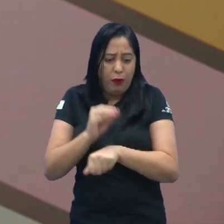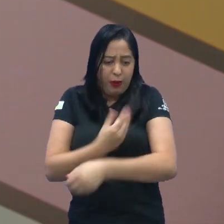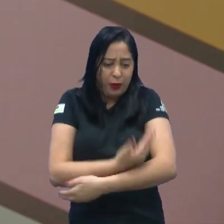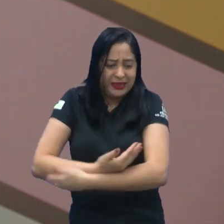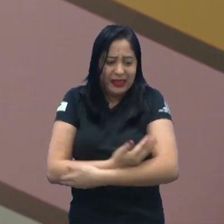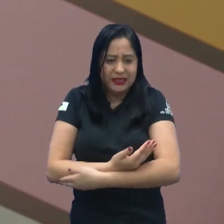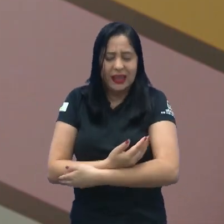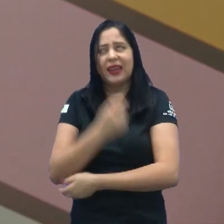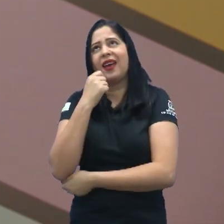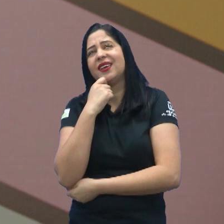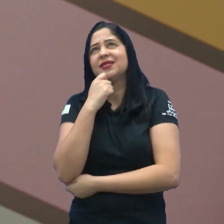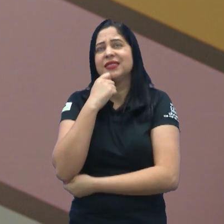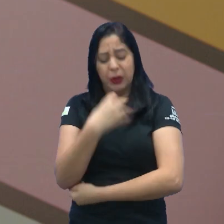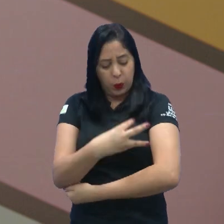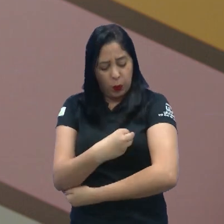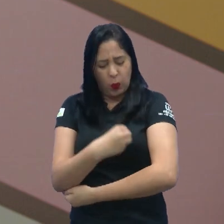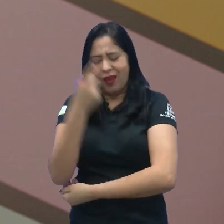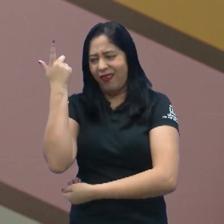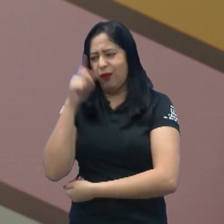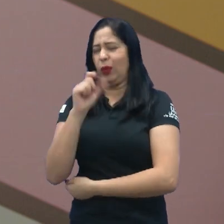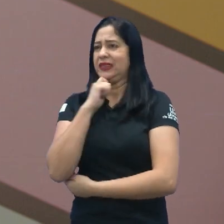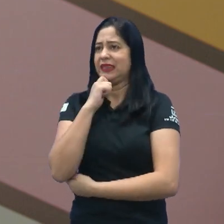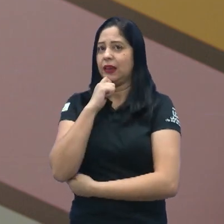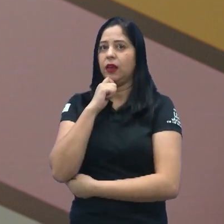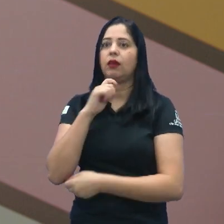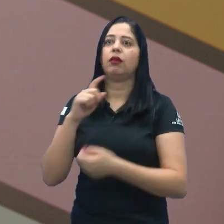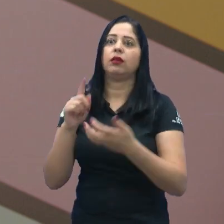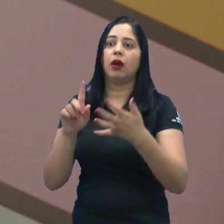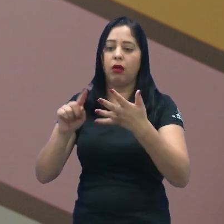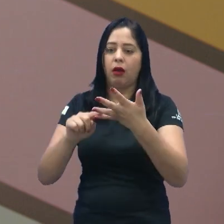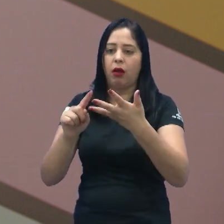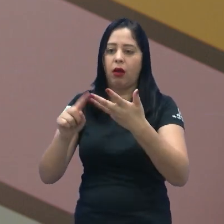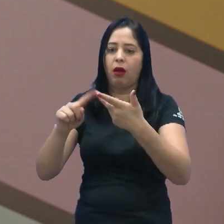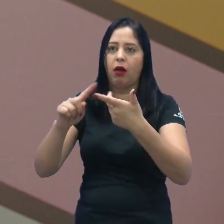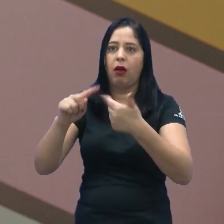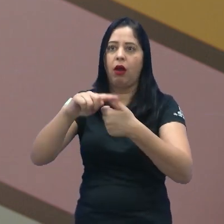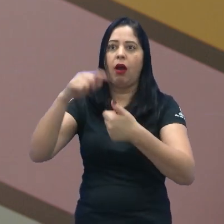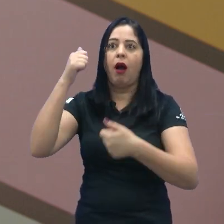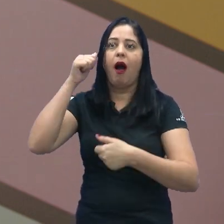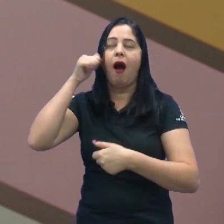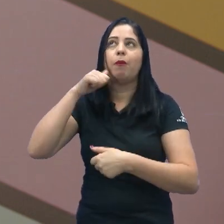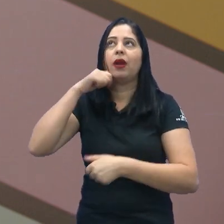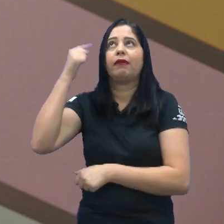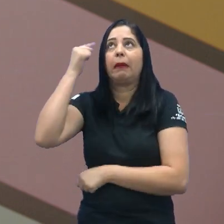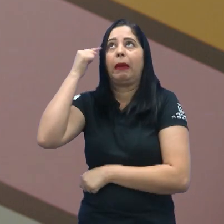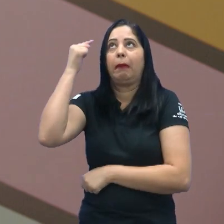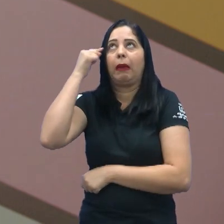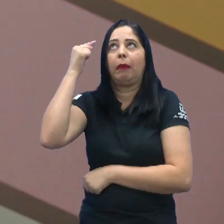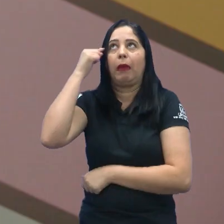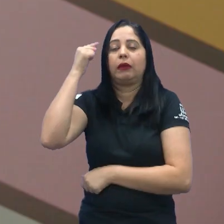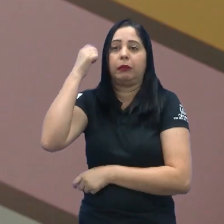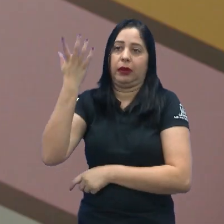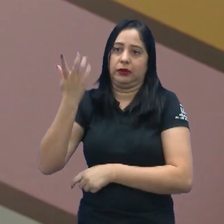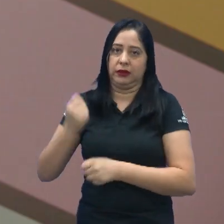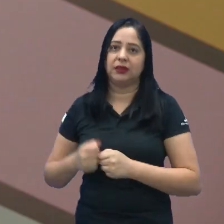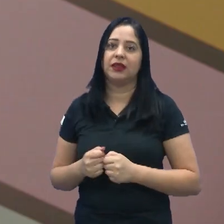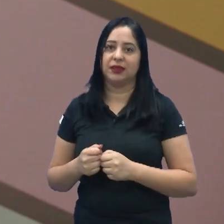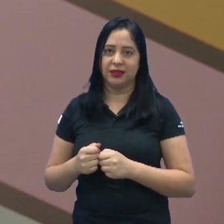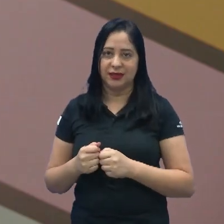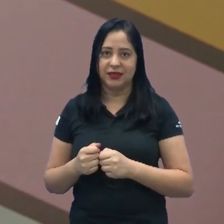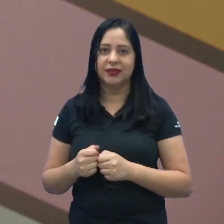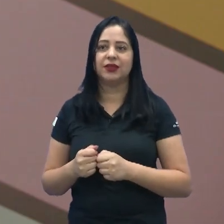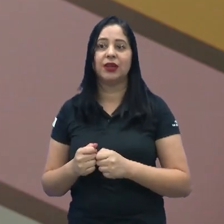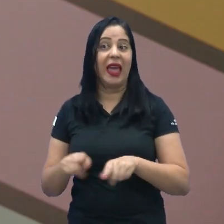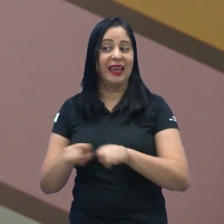amamentação. Então eu trago tudo isso porque isso influencia diretamente com a ansiedade dessa mulher, com a ansiedade desse pai,